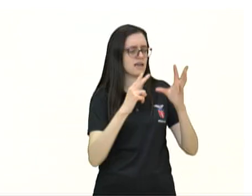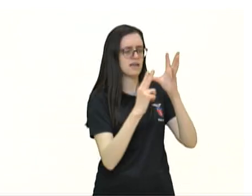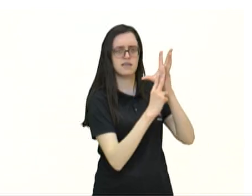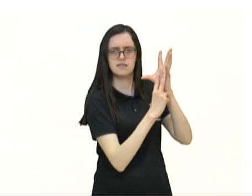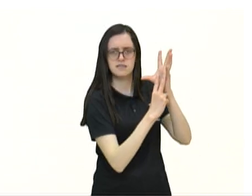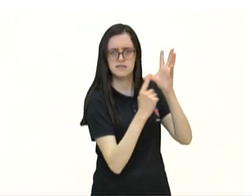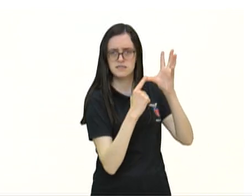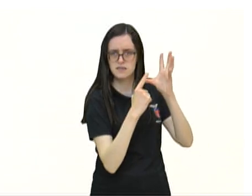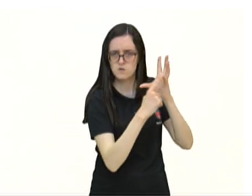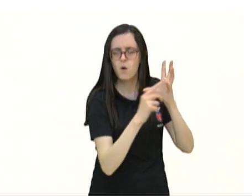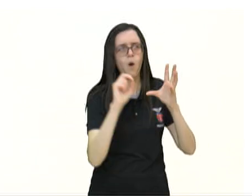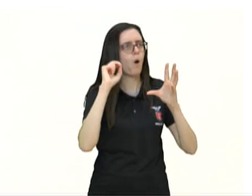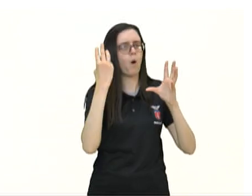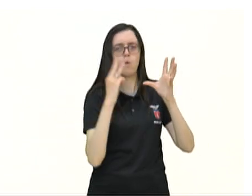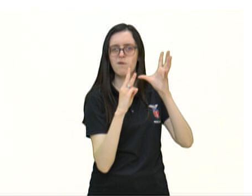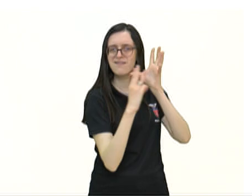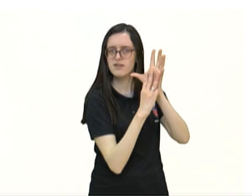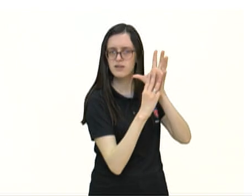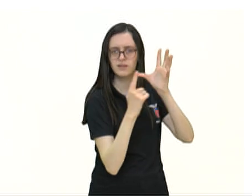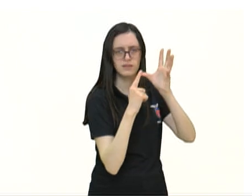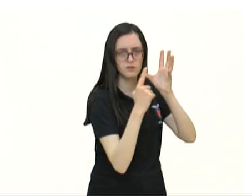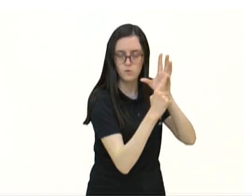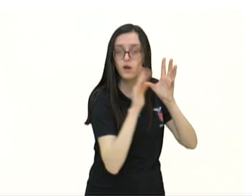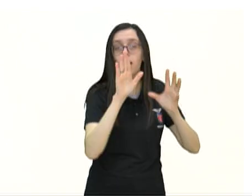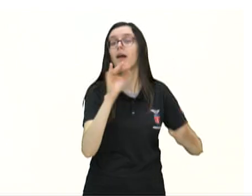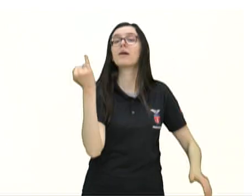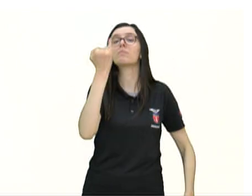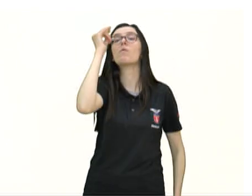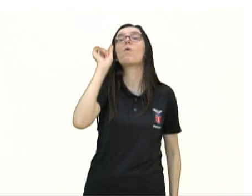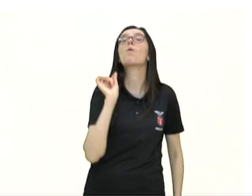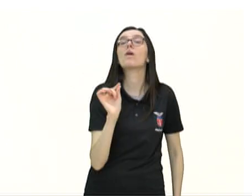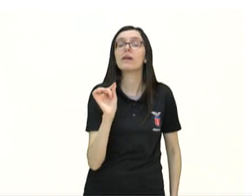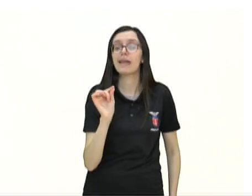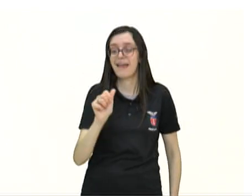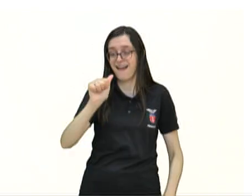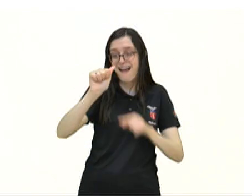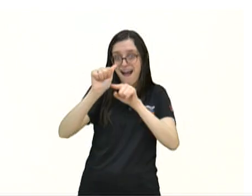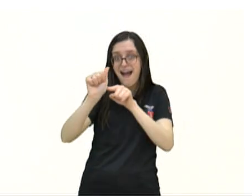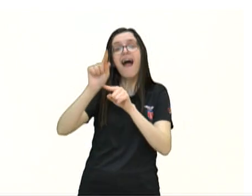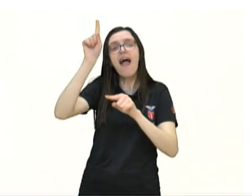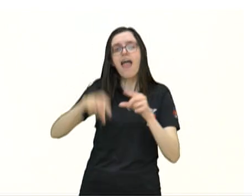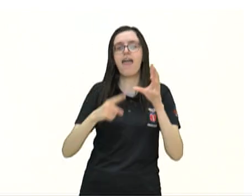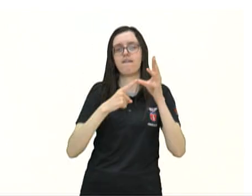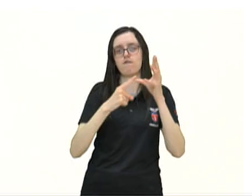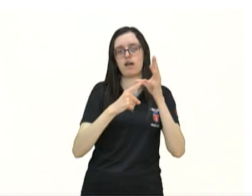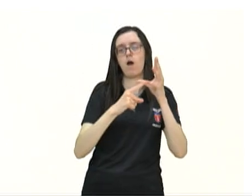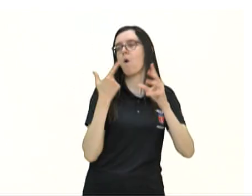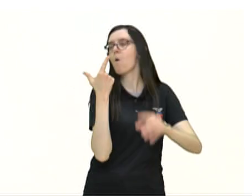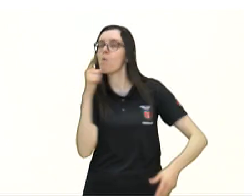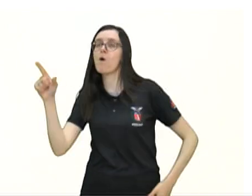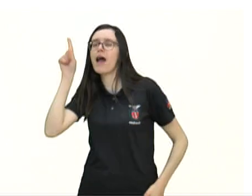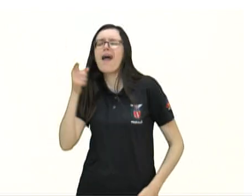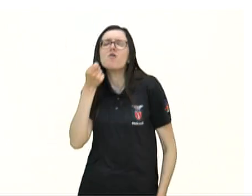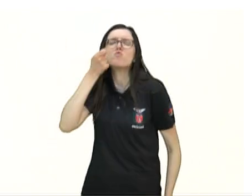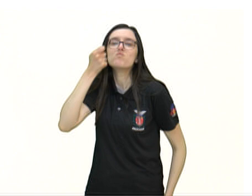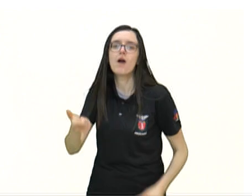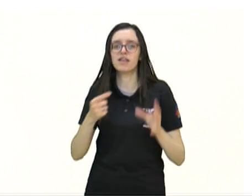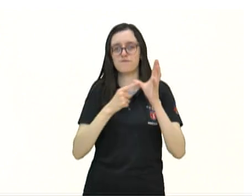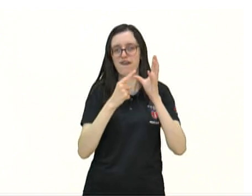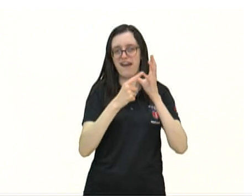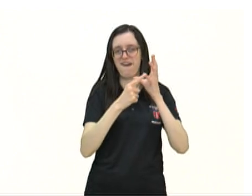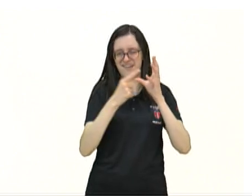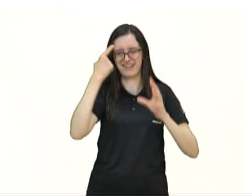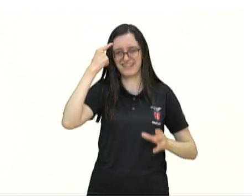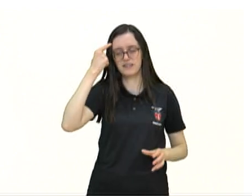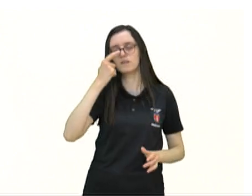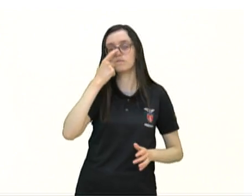ou um tritongo, que tem a letra A, você sabe que o A vai ser vogal e as outras vão ser semivogais. Mas,